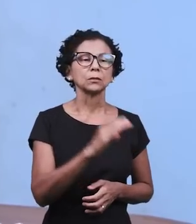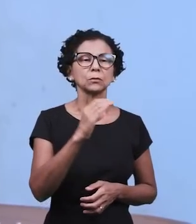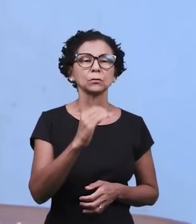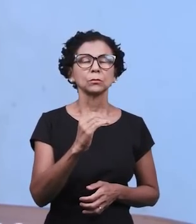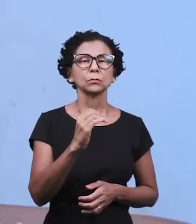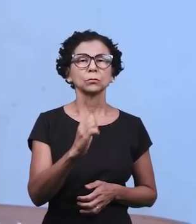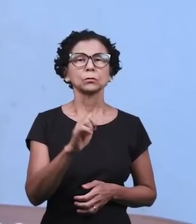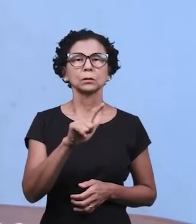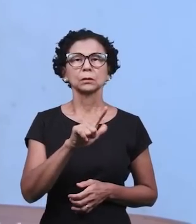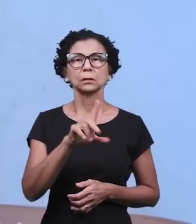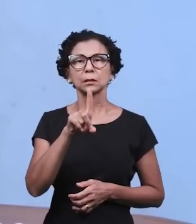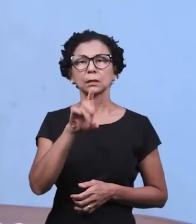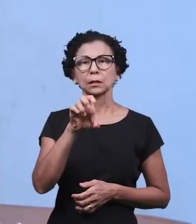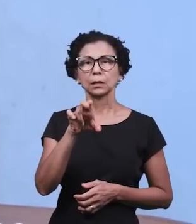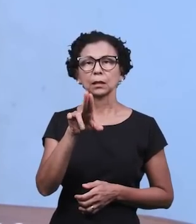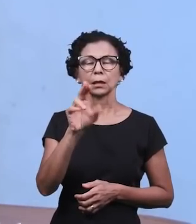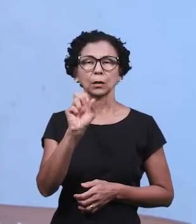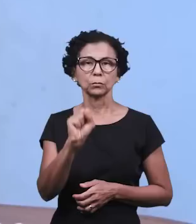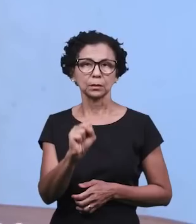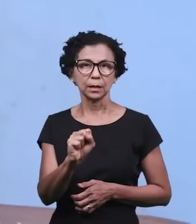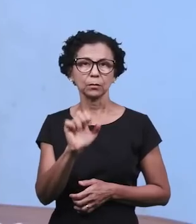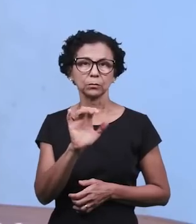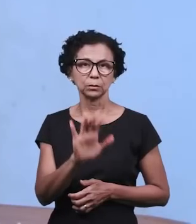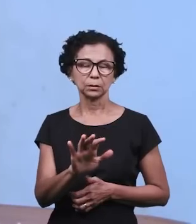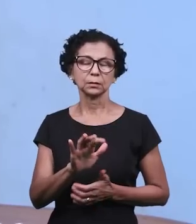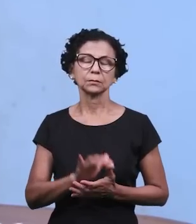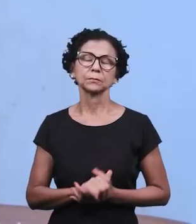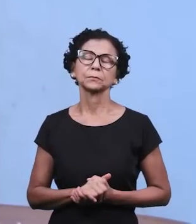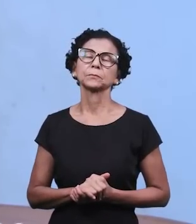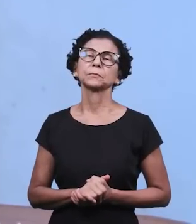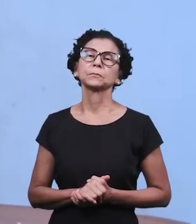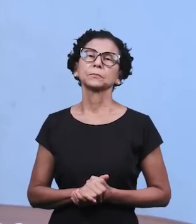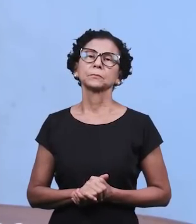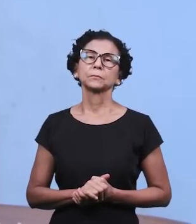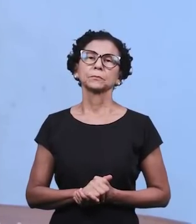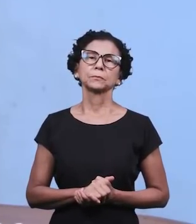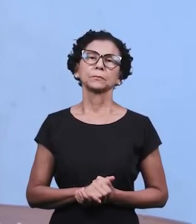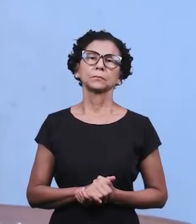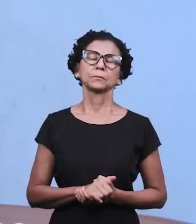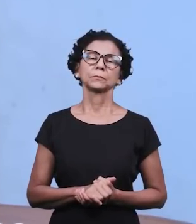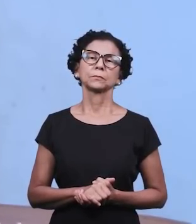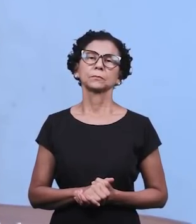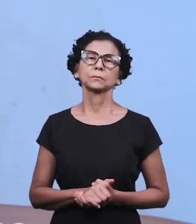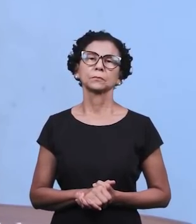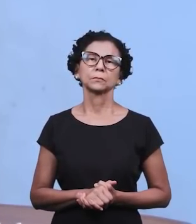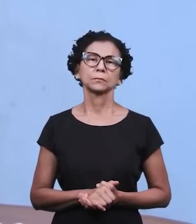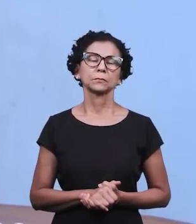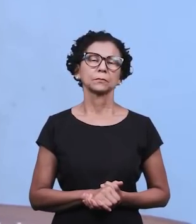para que ele fosse para Canaã depois da morte de Terá.